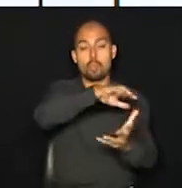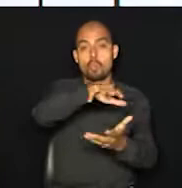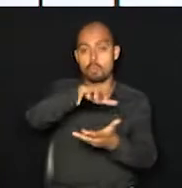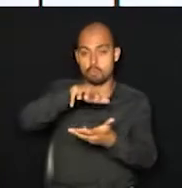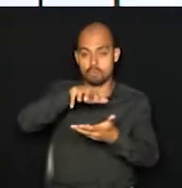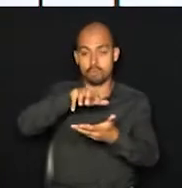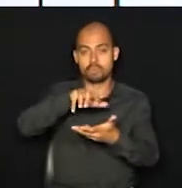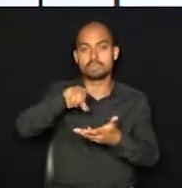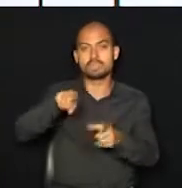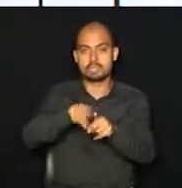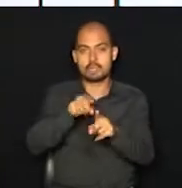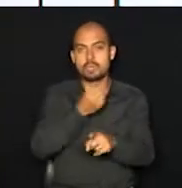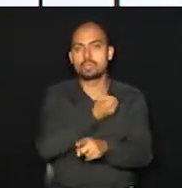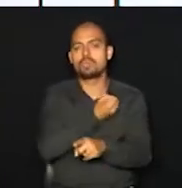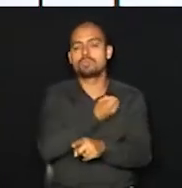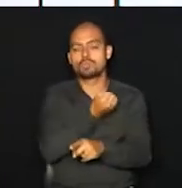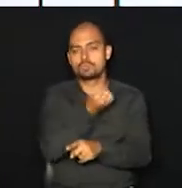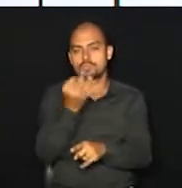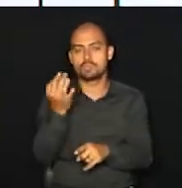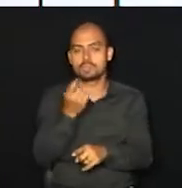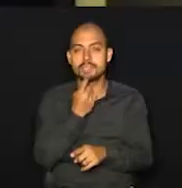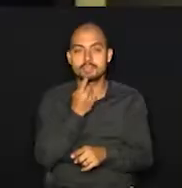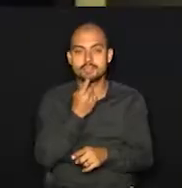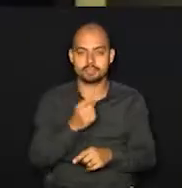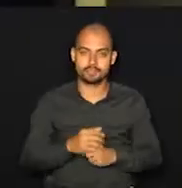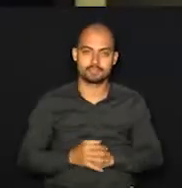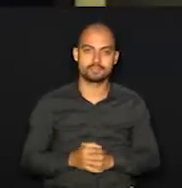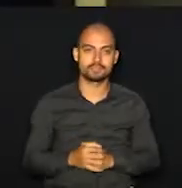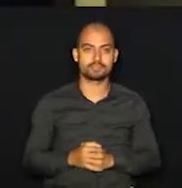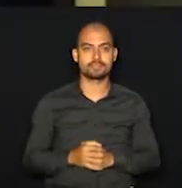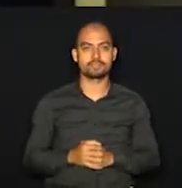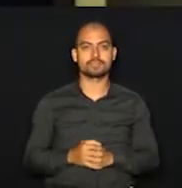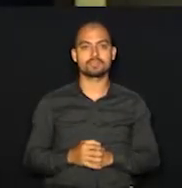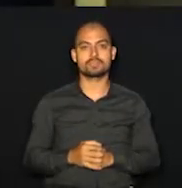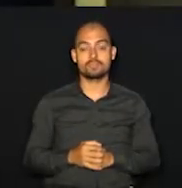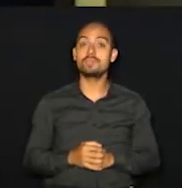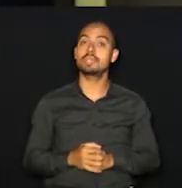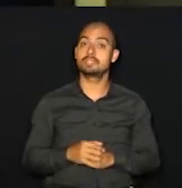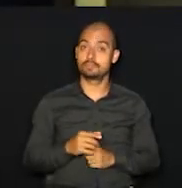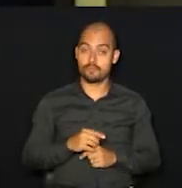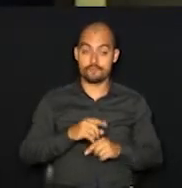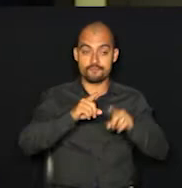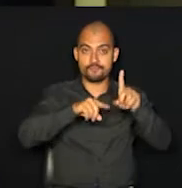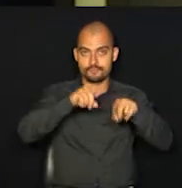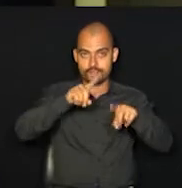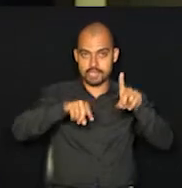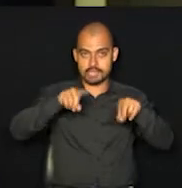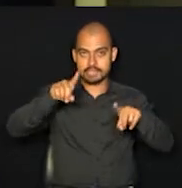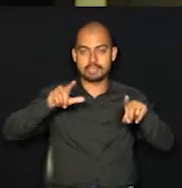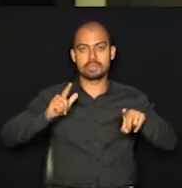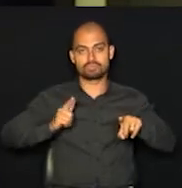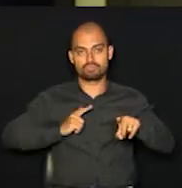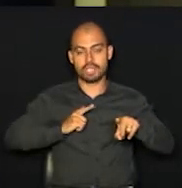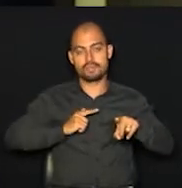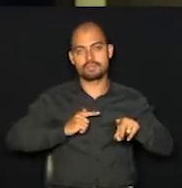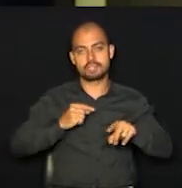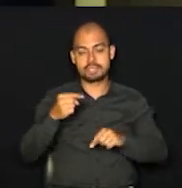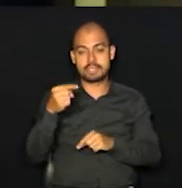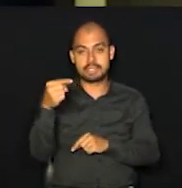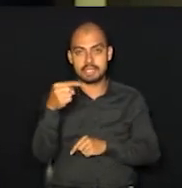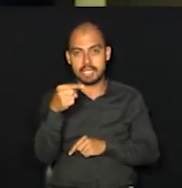falou dos números em Campinas. Teve uma variação de casos na última semana negativa